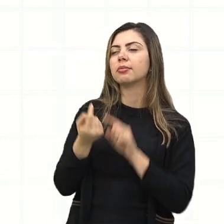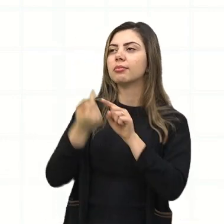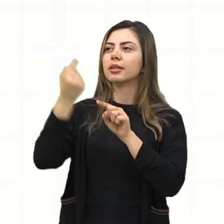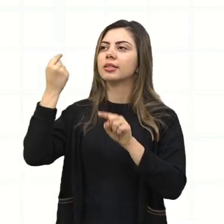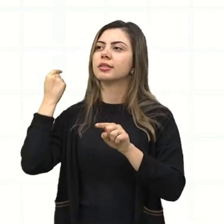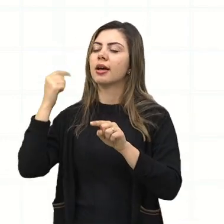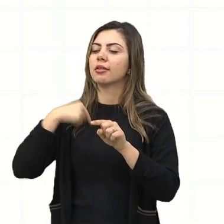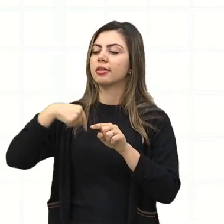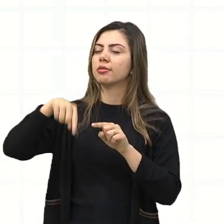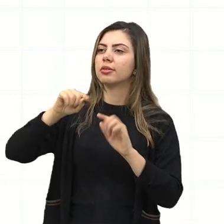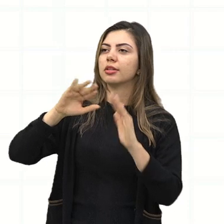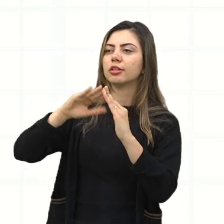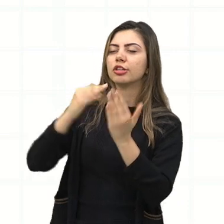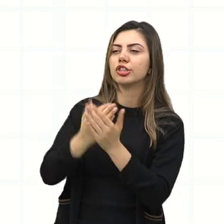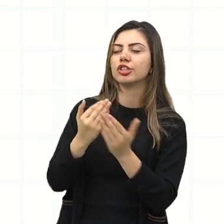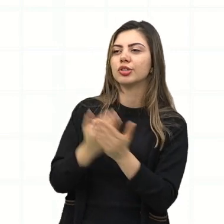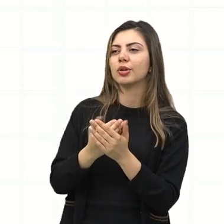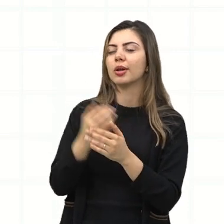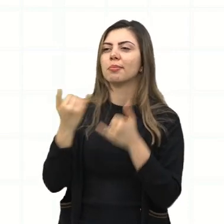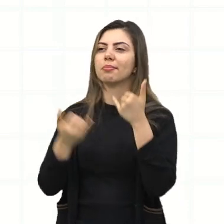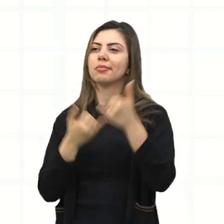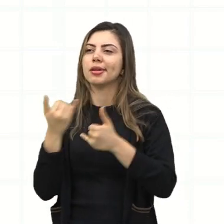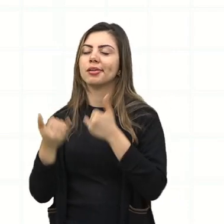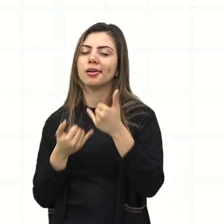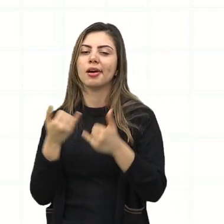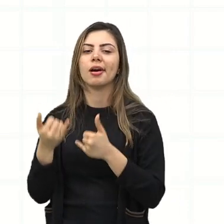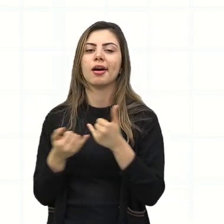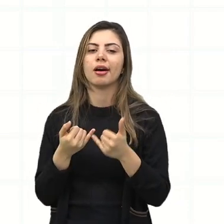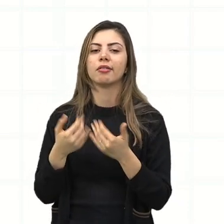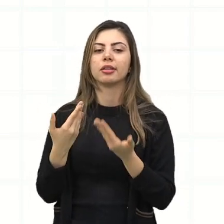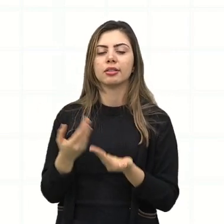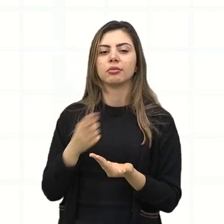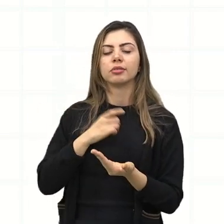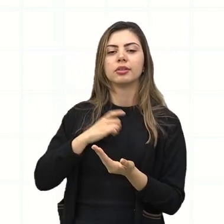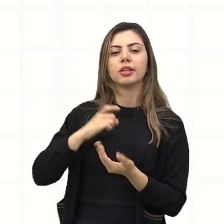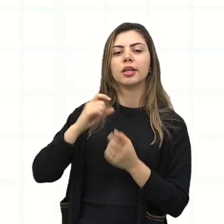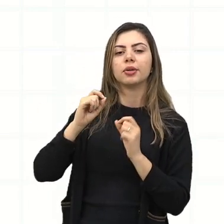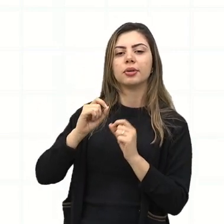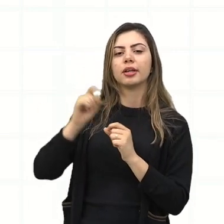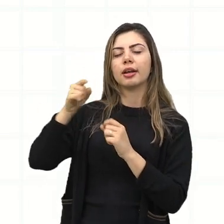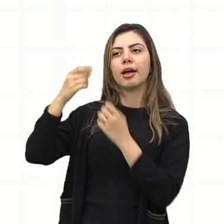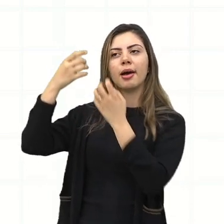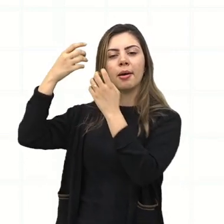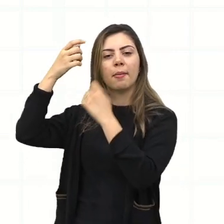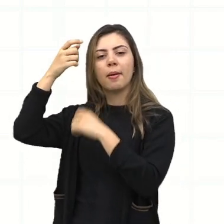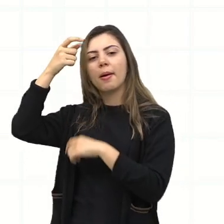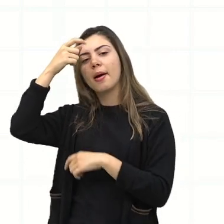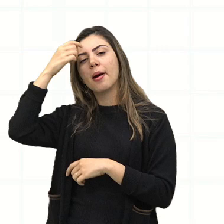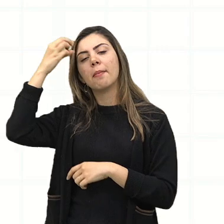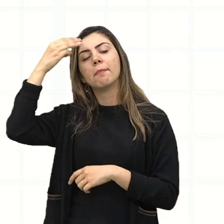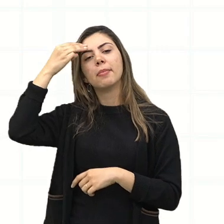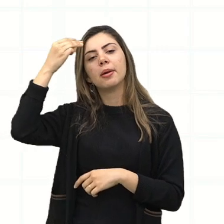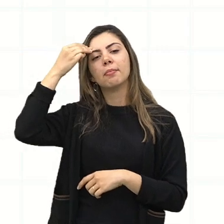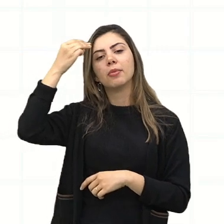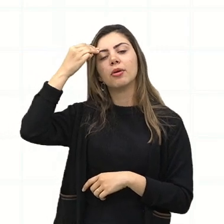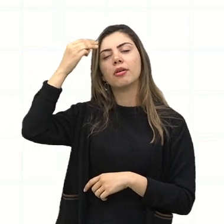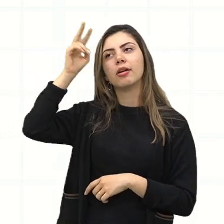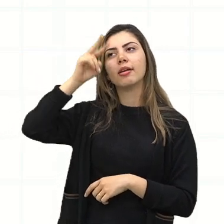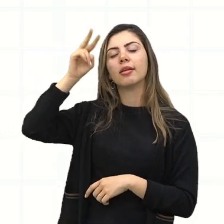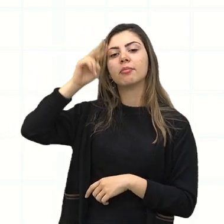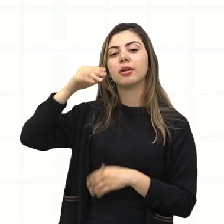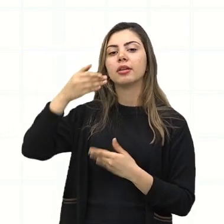recreio. A memória nos faz reviver tempos que jamais voltarão. Então, aqui nós temos a Helena já